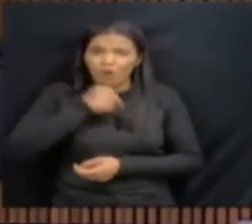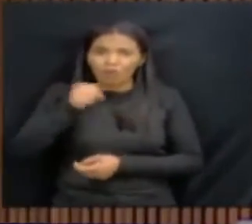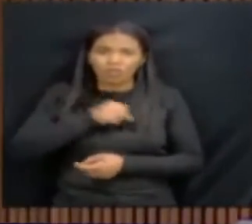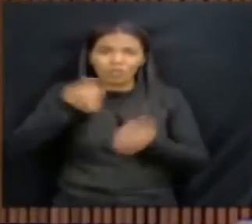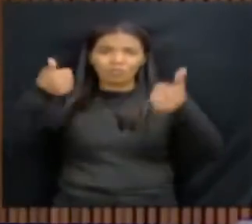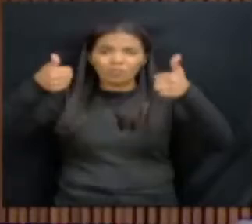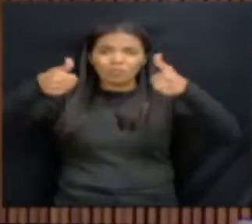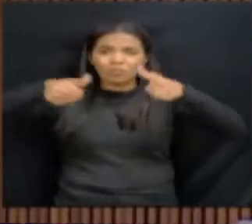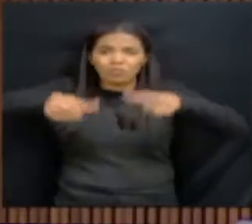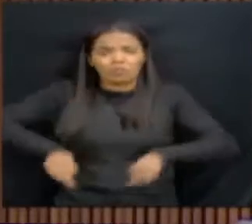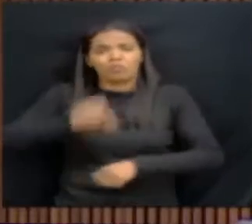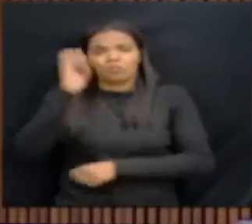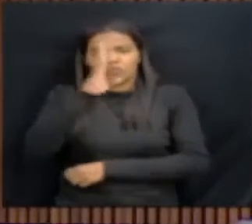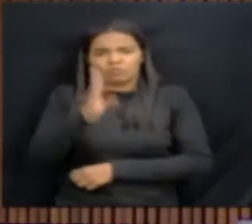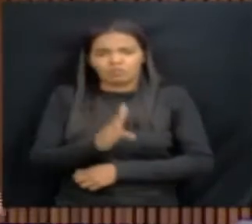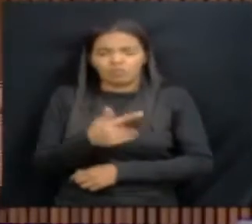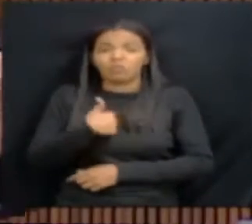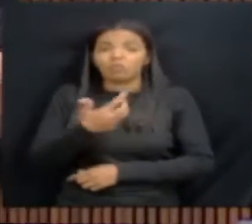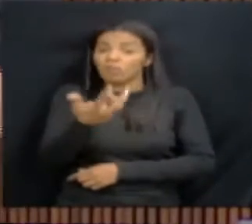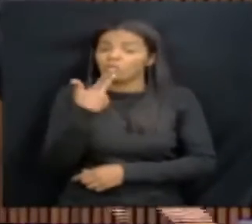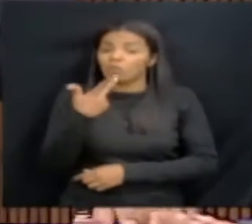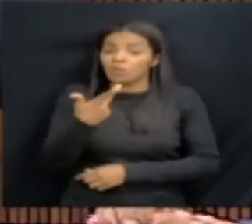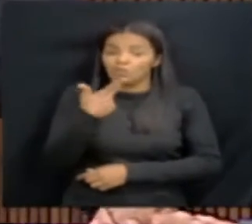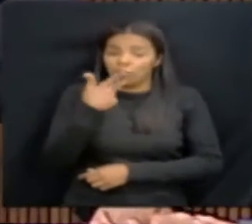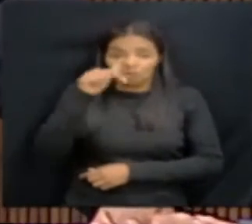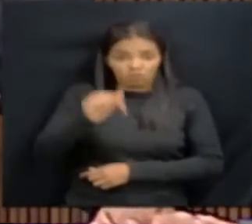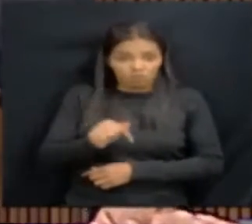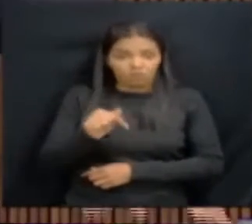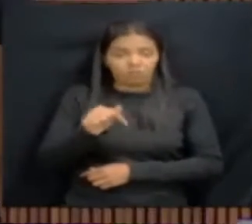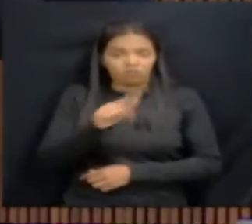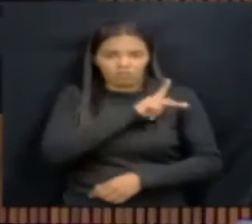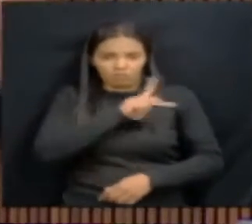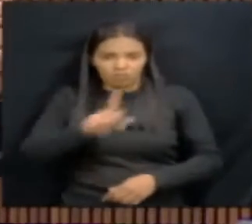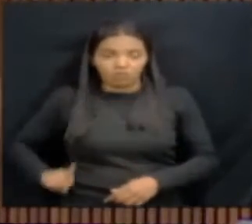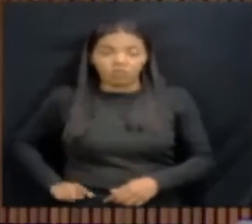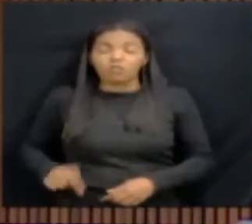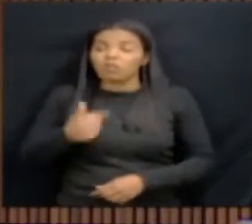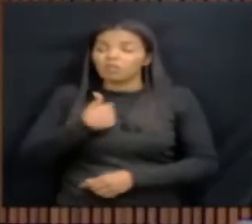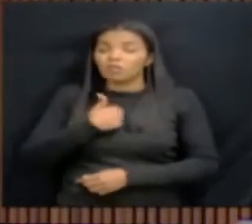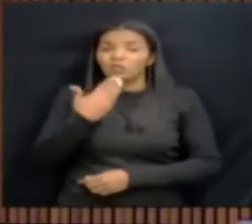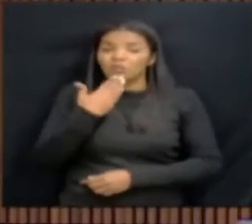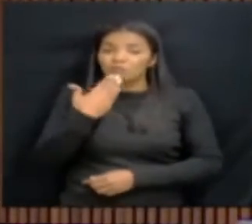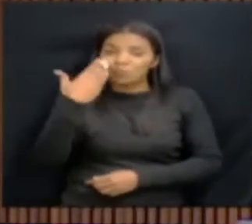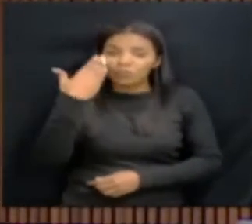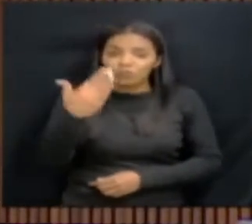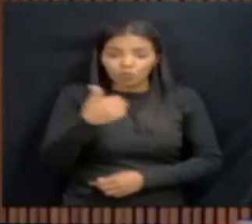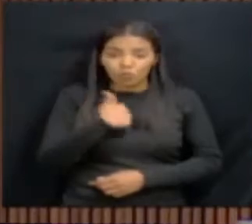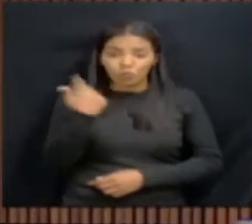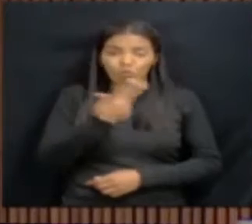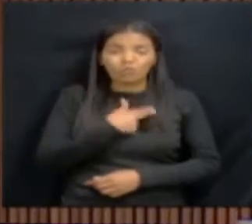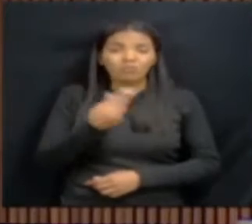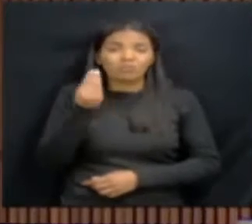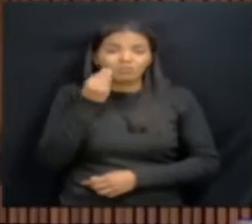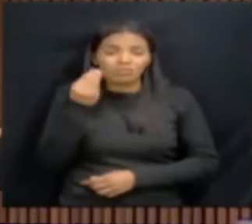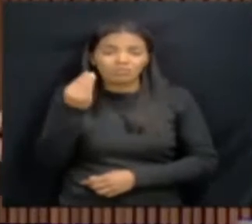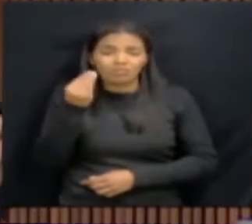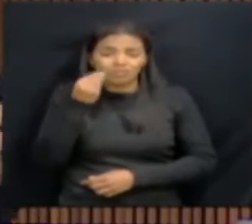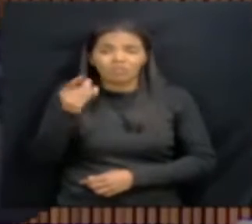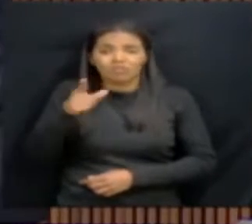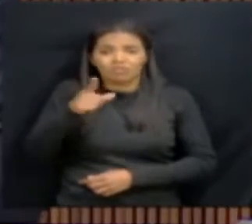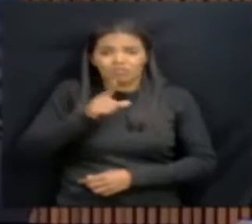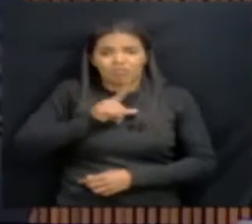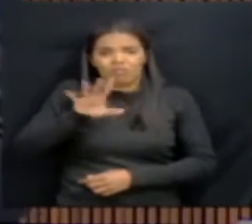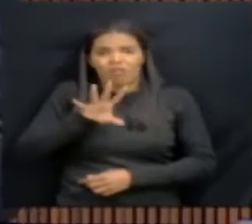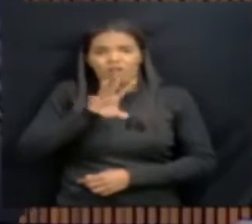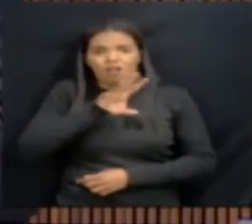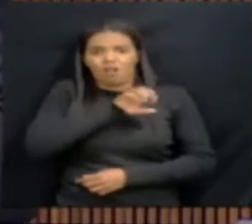E eu quero aqui, senhor presidente, fazer um apelo para que a gente tente ao máximo ser fraterno. Eu sei que é